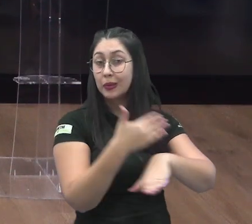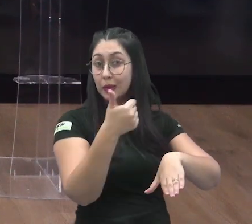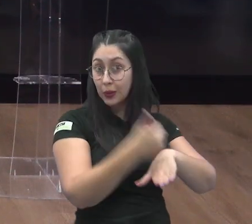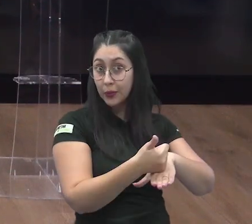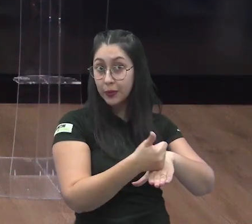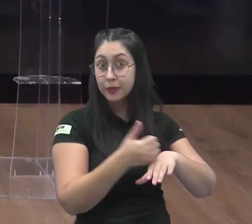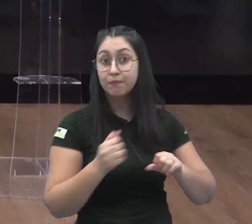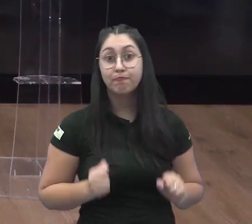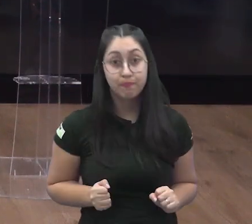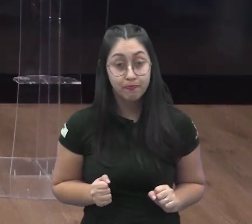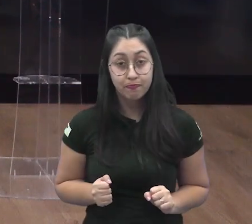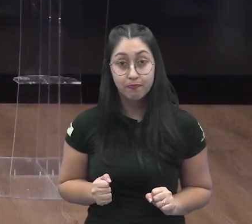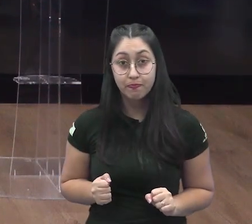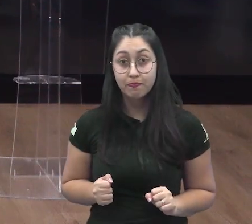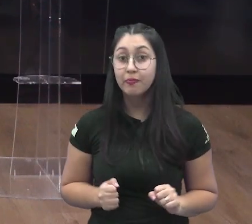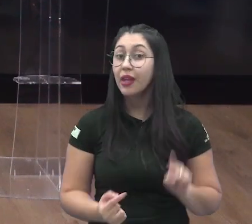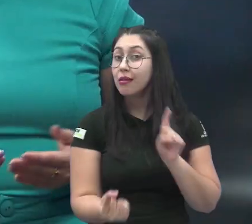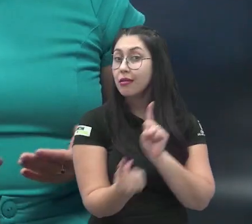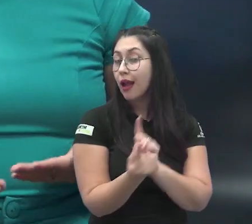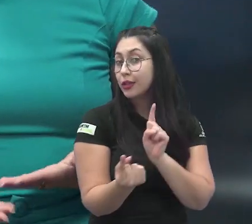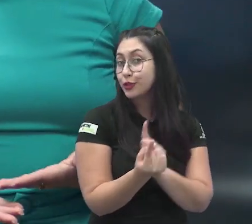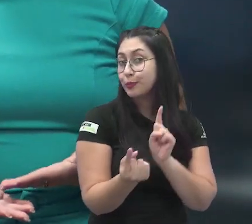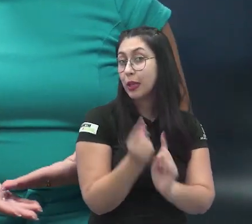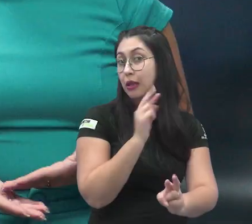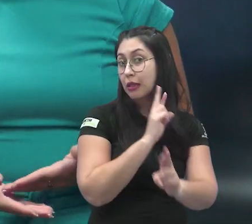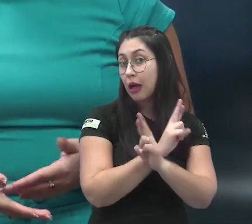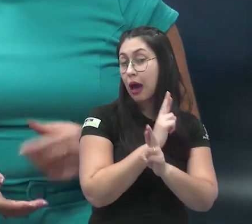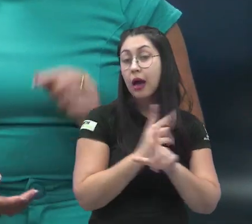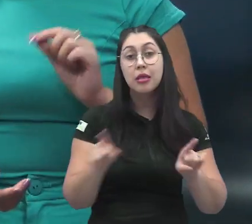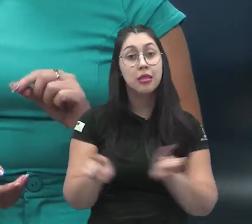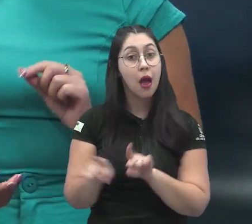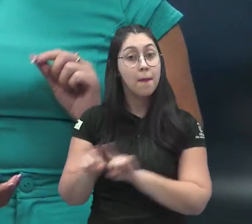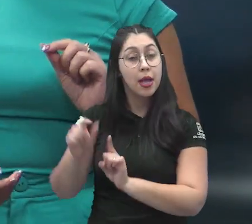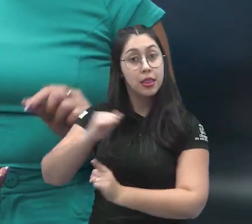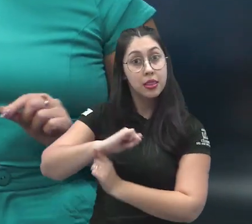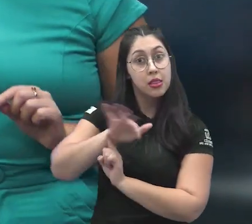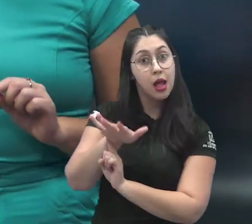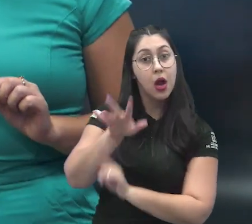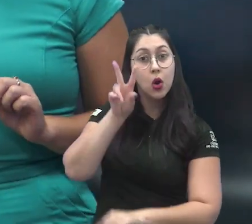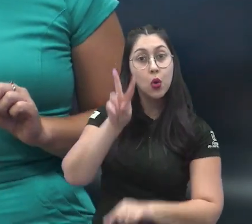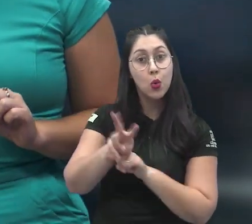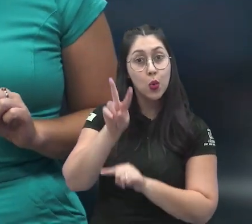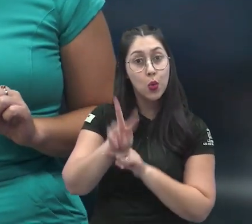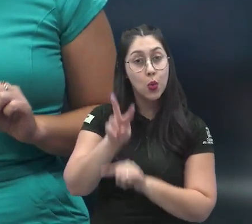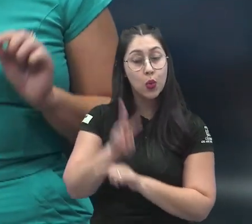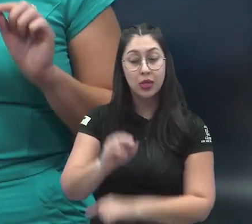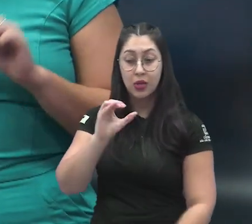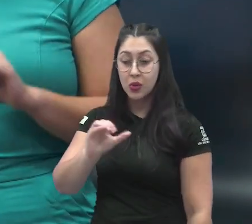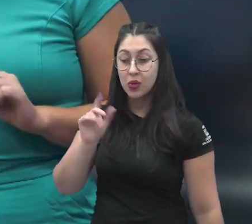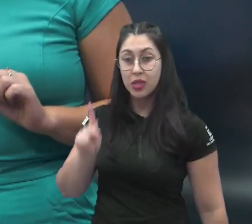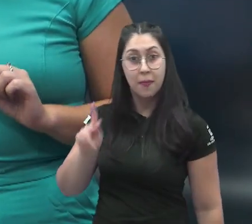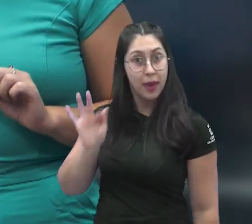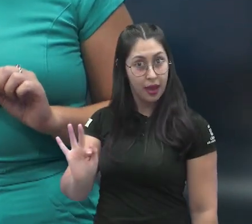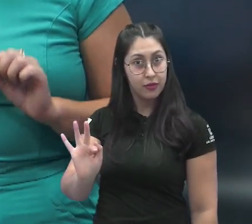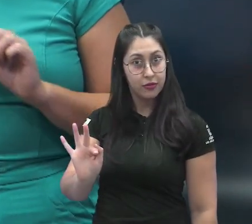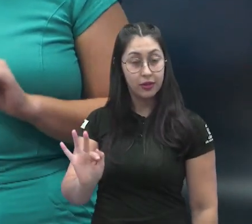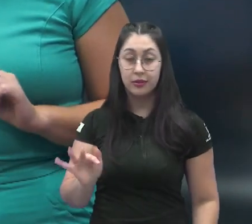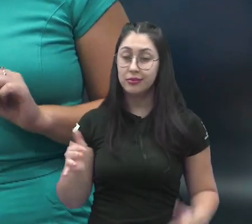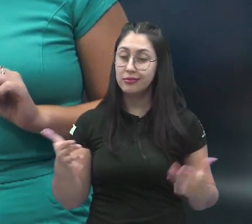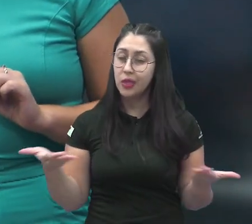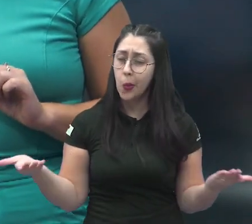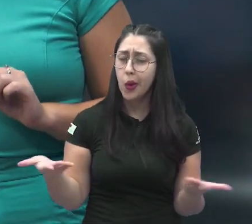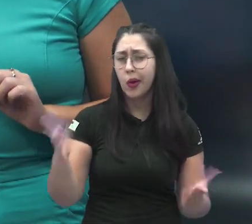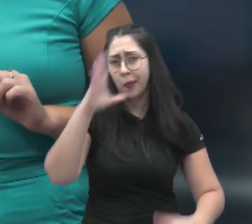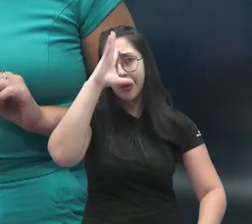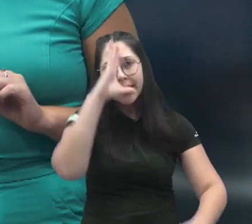em golpes virtuais. Serviços da Receita Federal e do Banco Central protegem o CPF contra